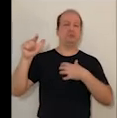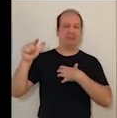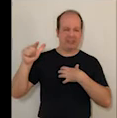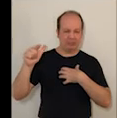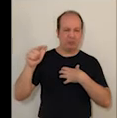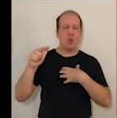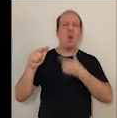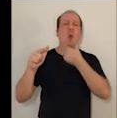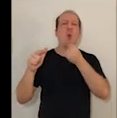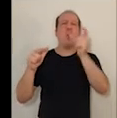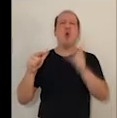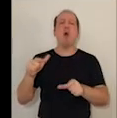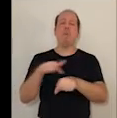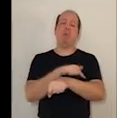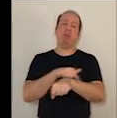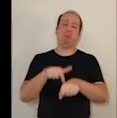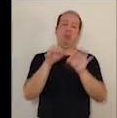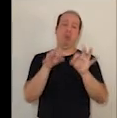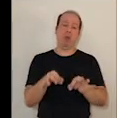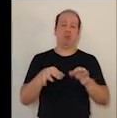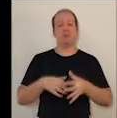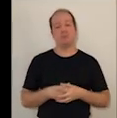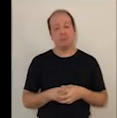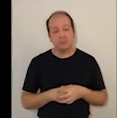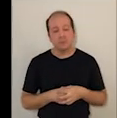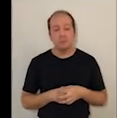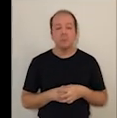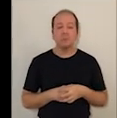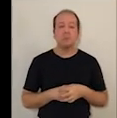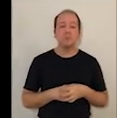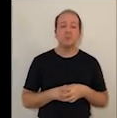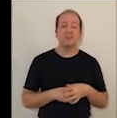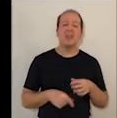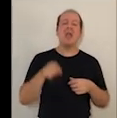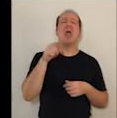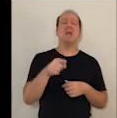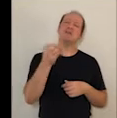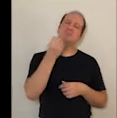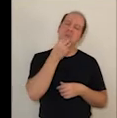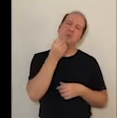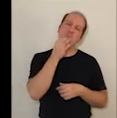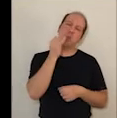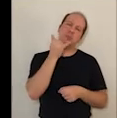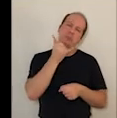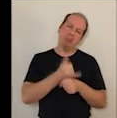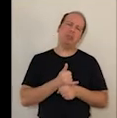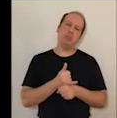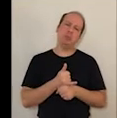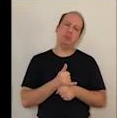um homem honrado? Oh, era o mais bondoso dos patrões.